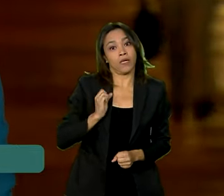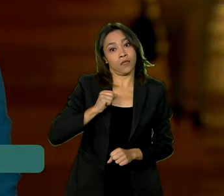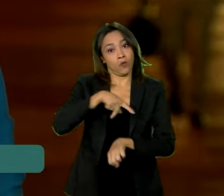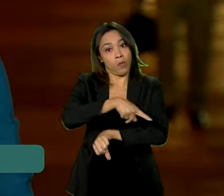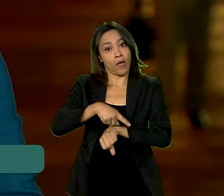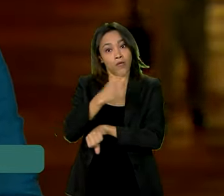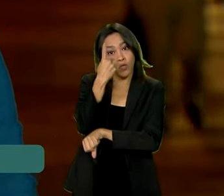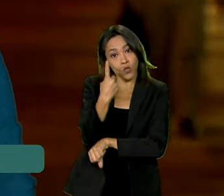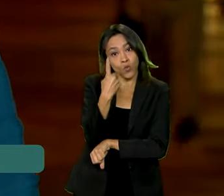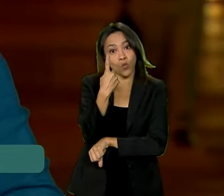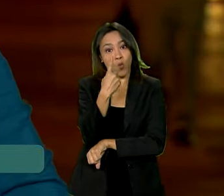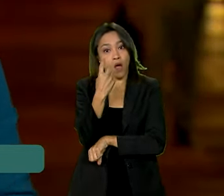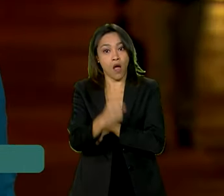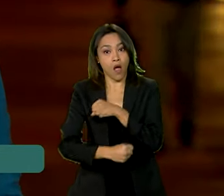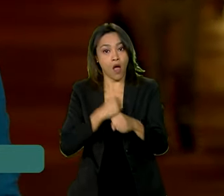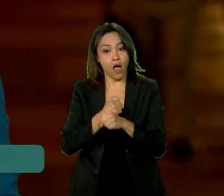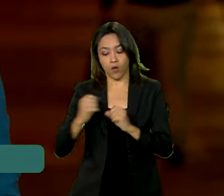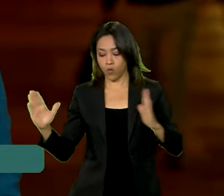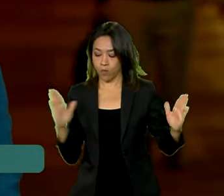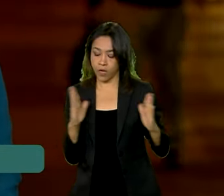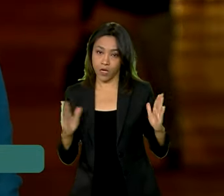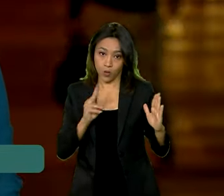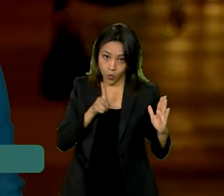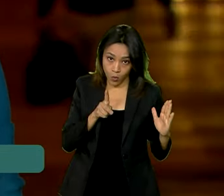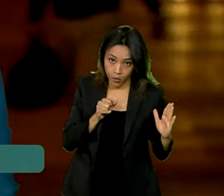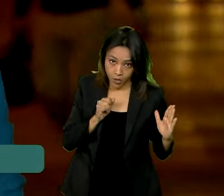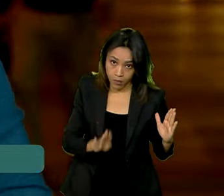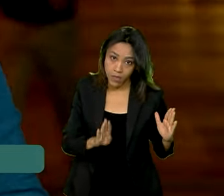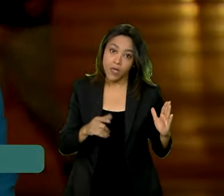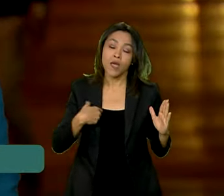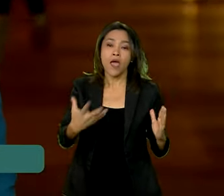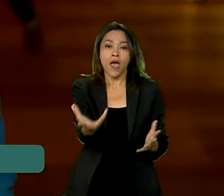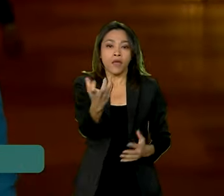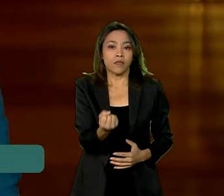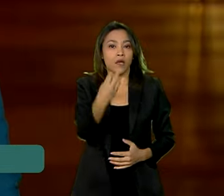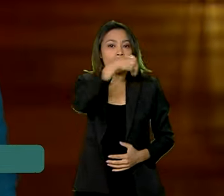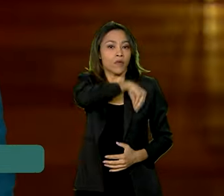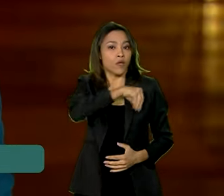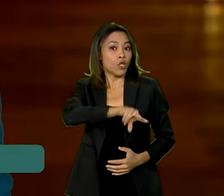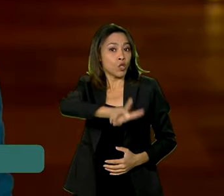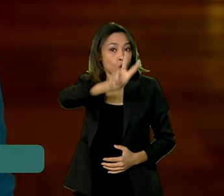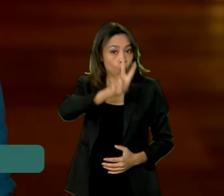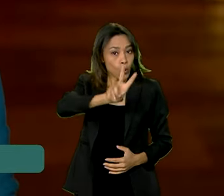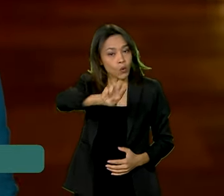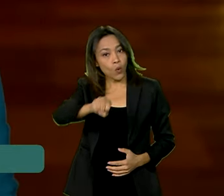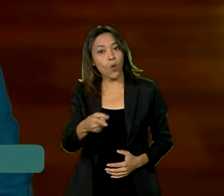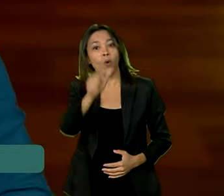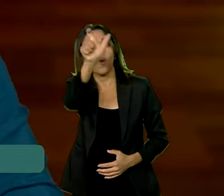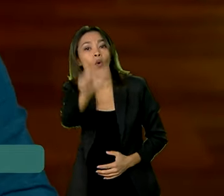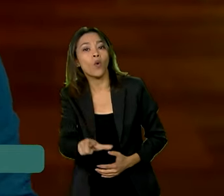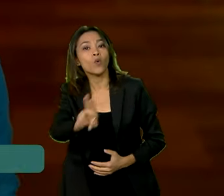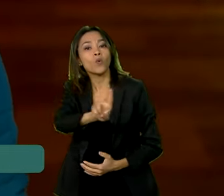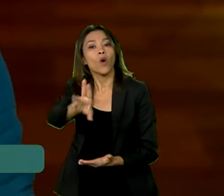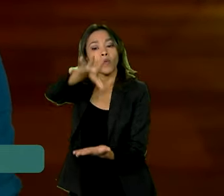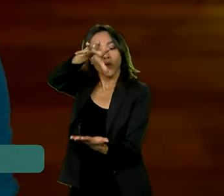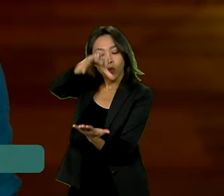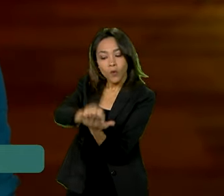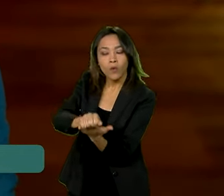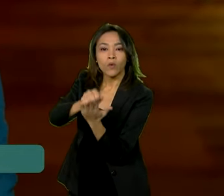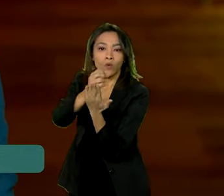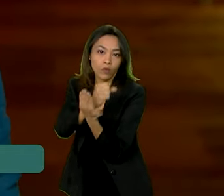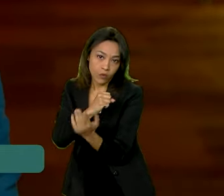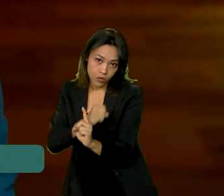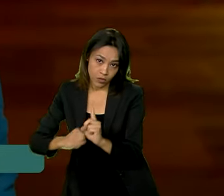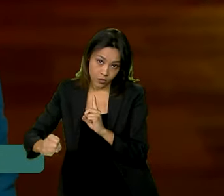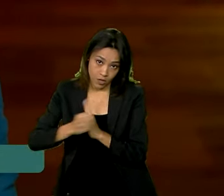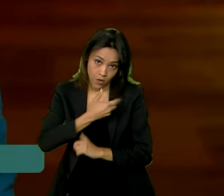ano. Só na faixa 1, que abrange pessoas que recebem até 2 salários mínimos ou estão inscritas no Cadastro Único do Governo Federal,